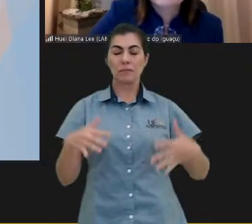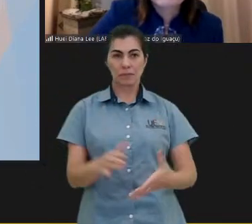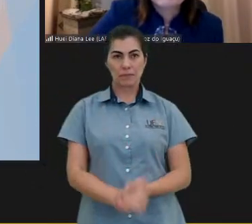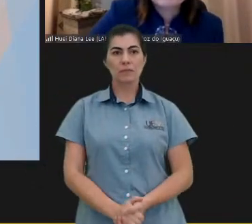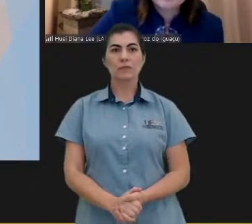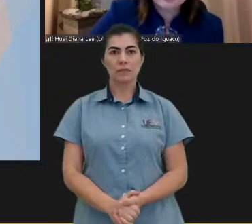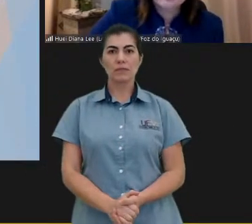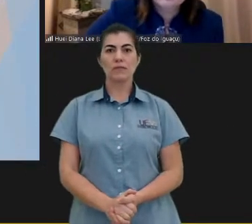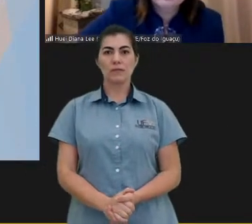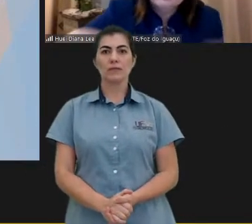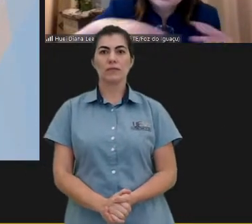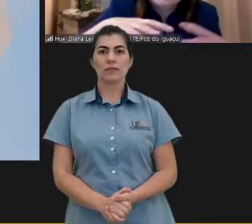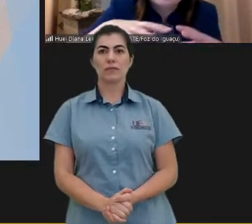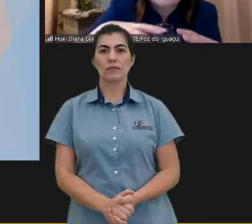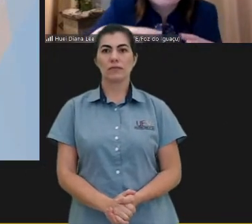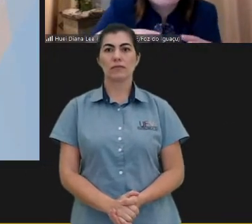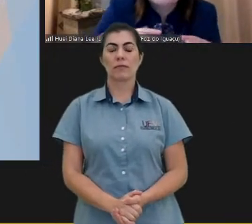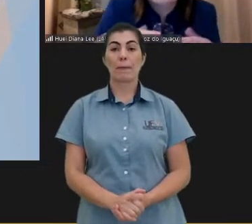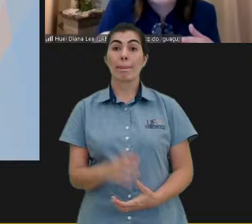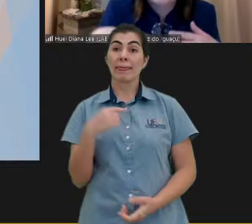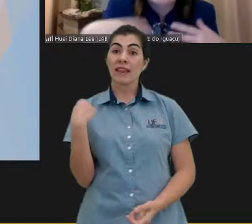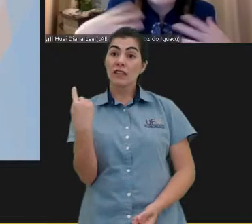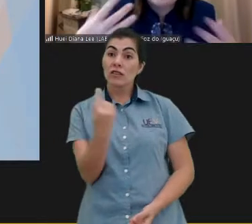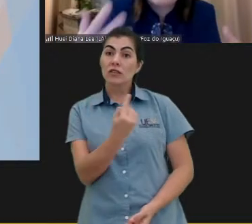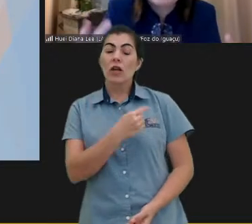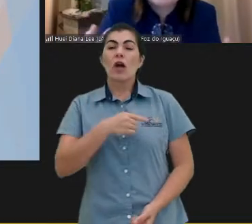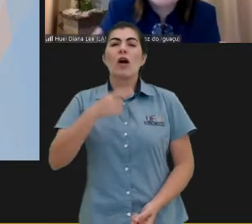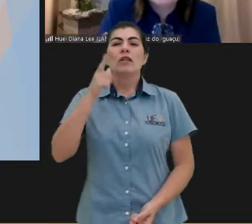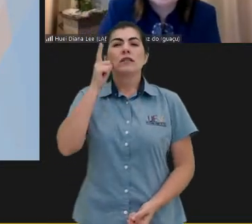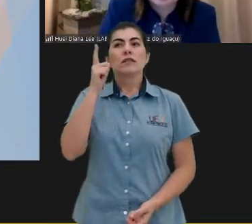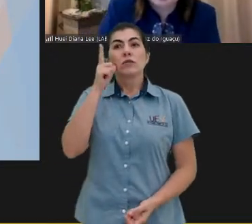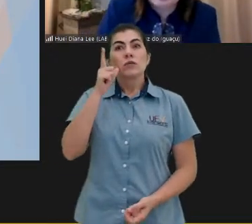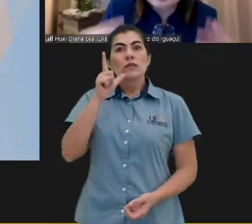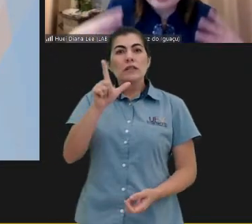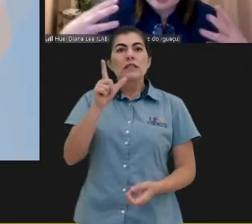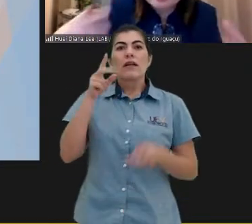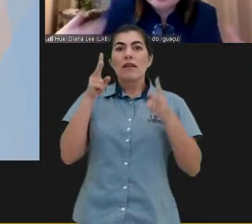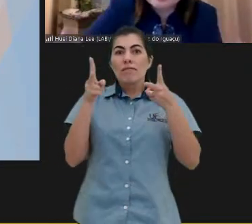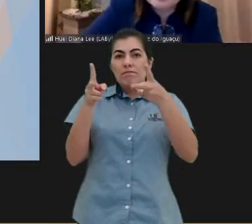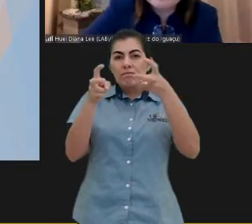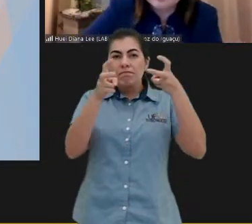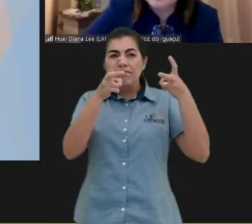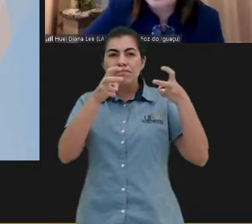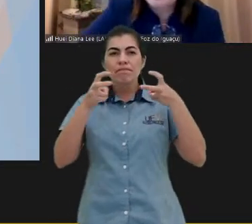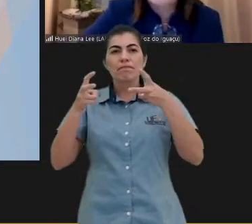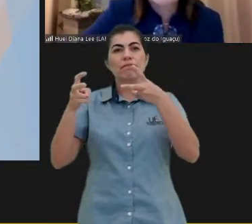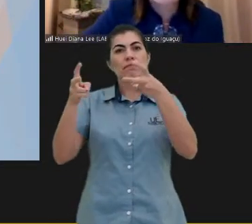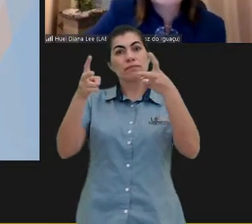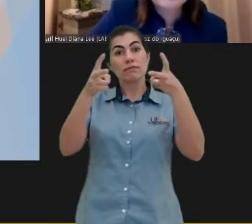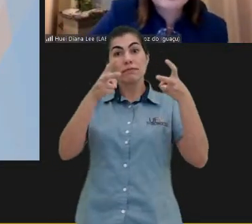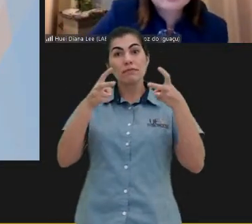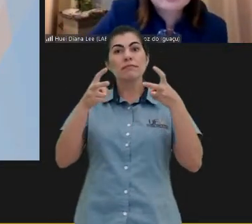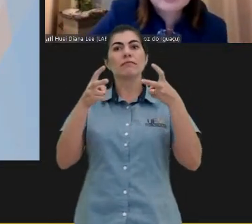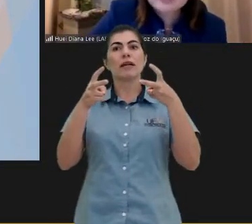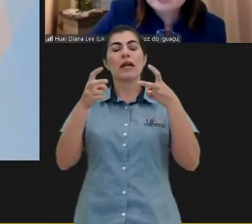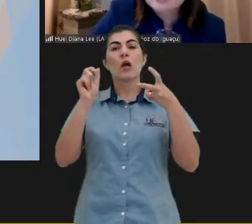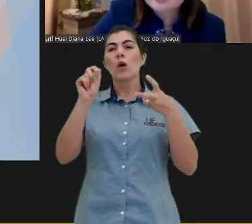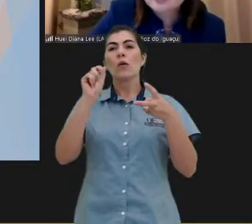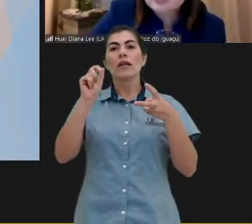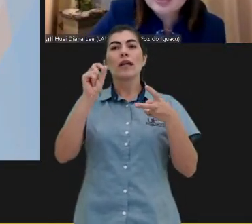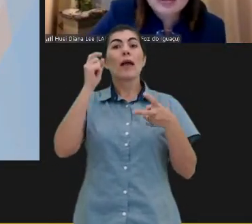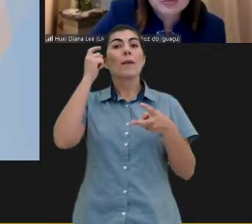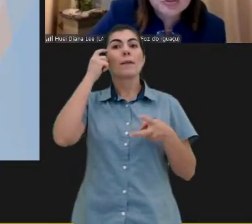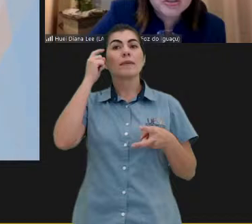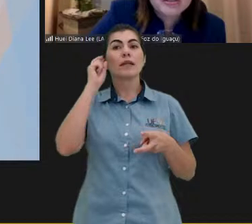questão de nós conseguirmos olhar para as estruturas nesse nível nos leva também à questão